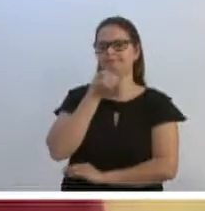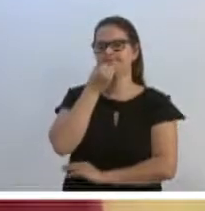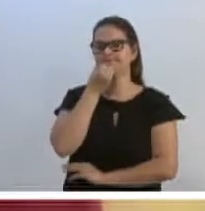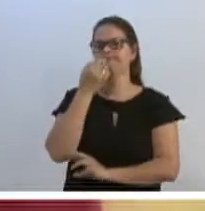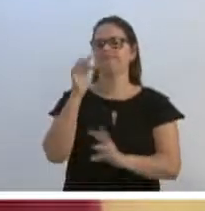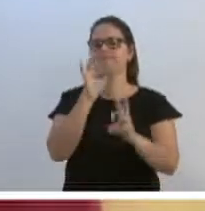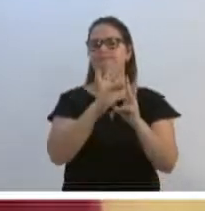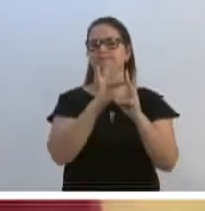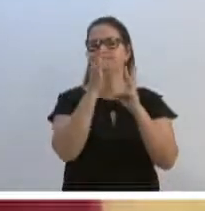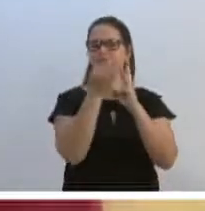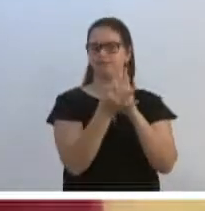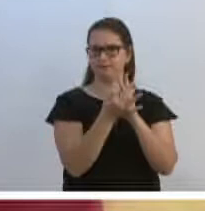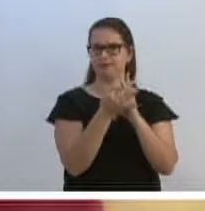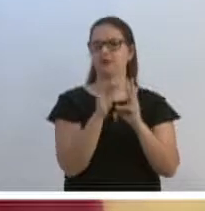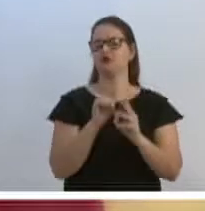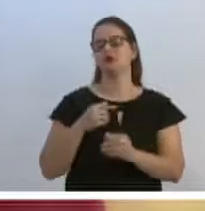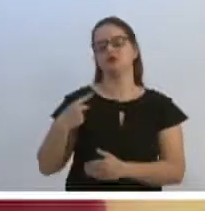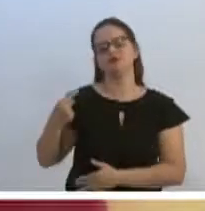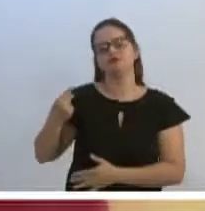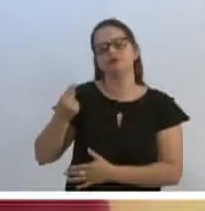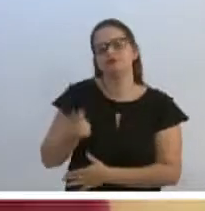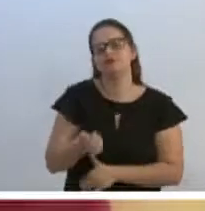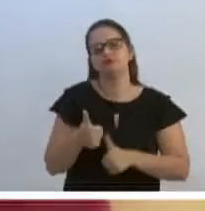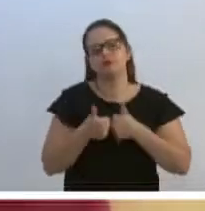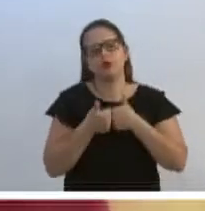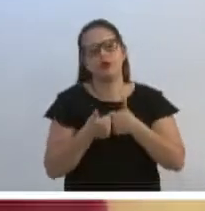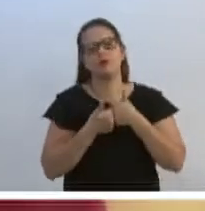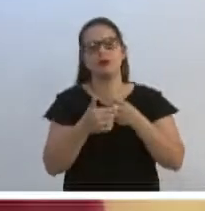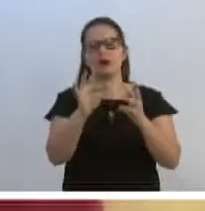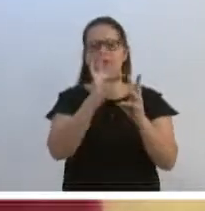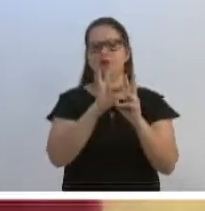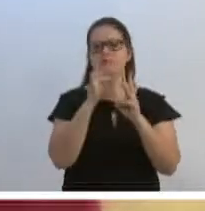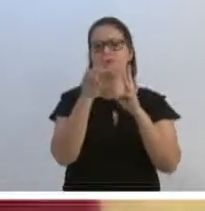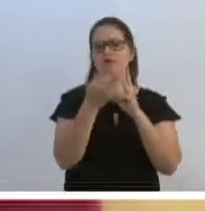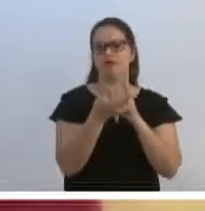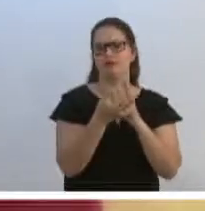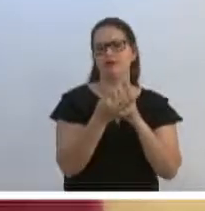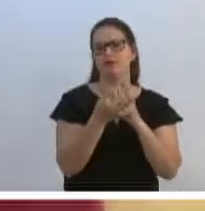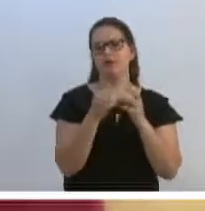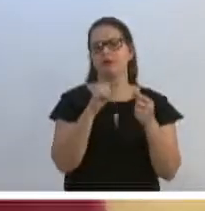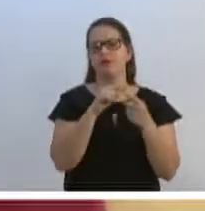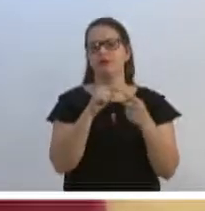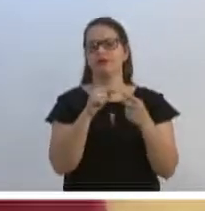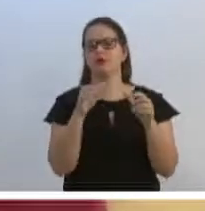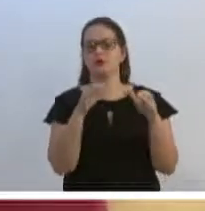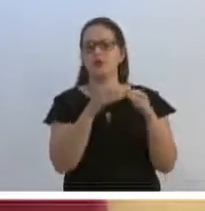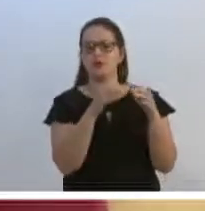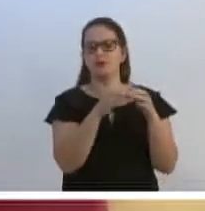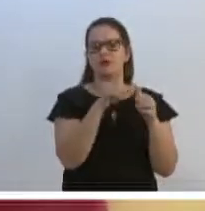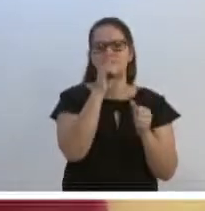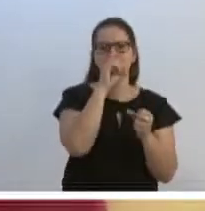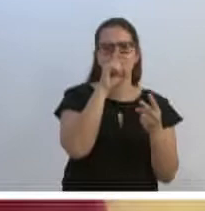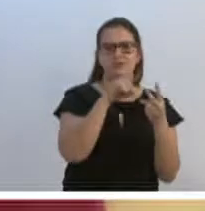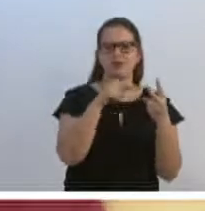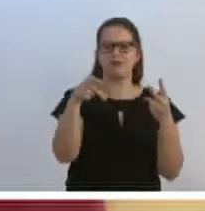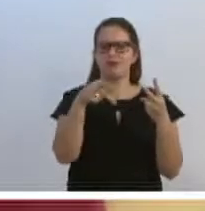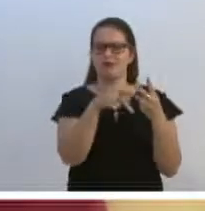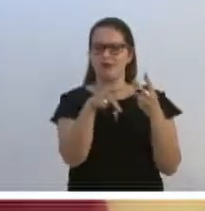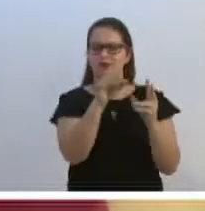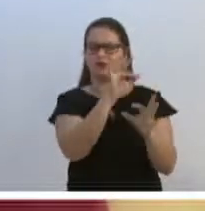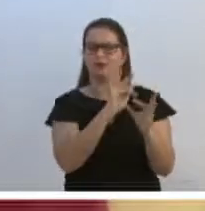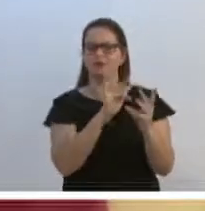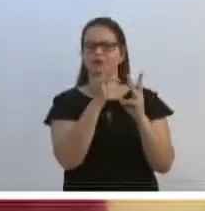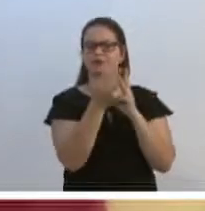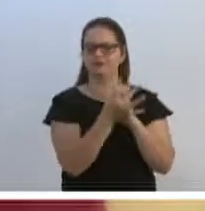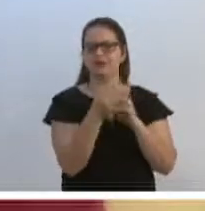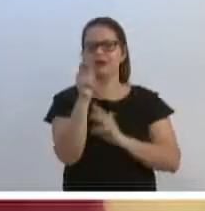família já vem a tempo acompanhando a família entre os clubes de mães os professores da própria família nas ruas